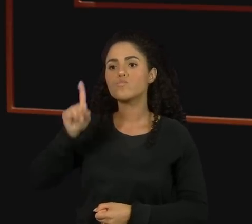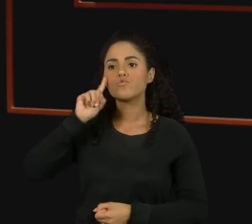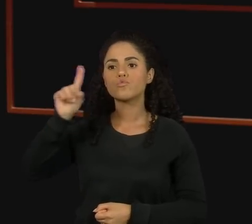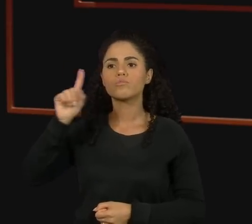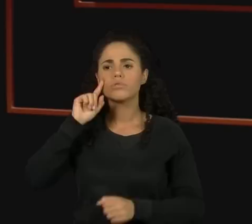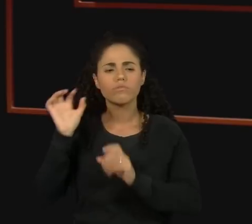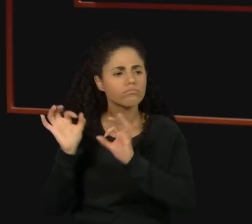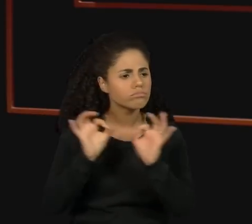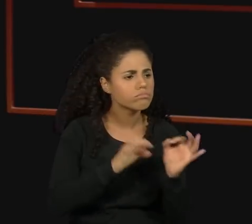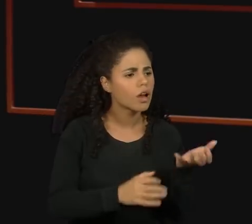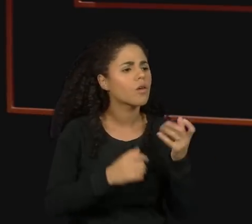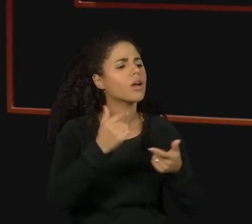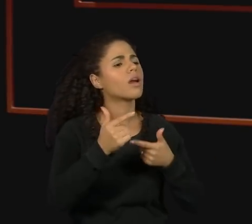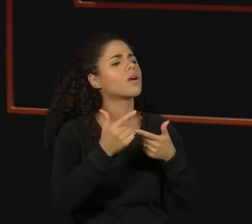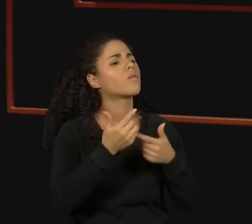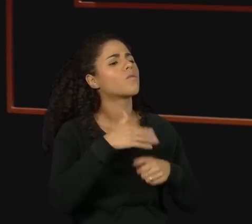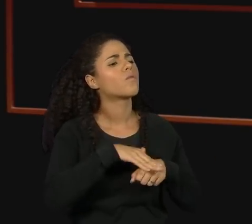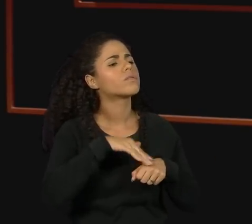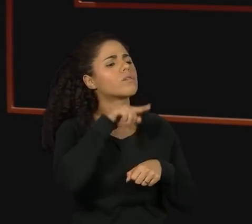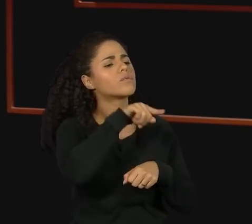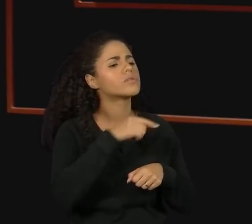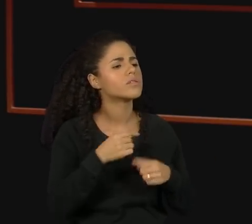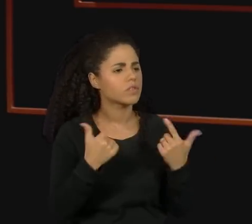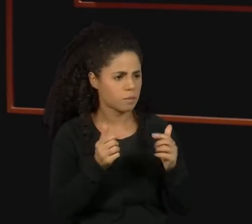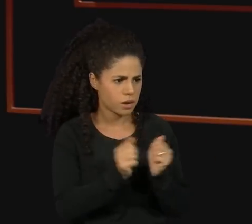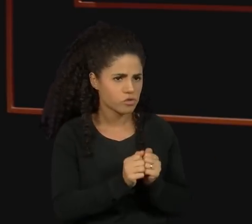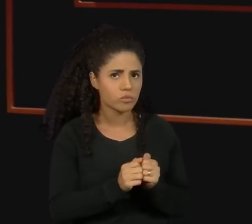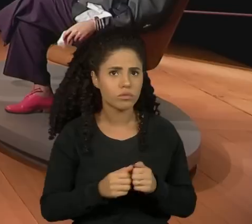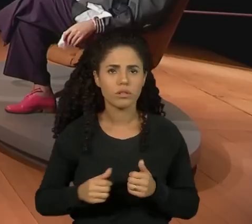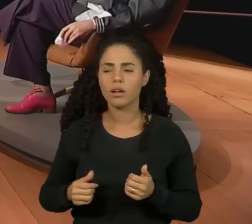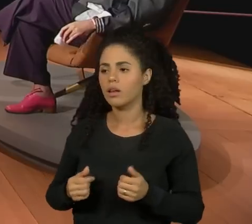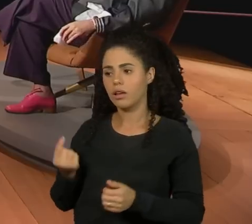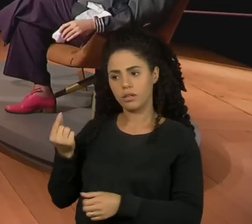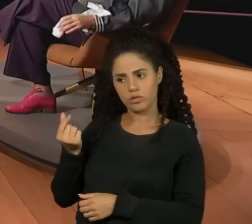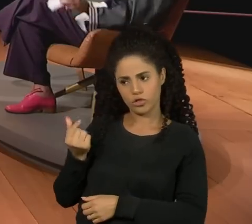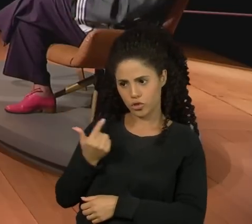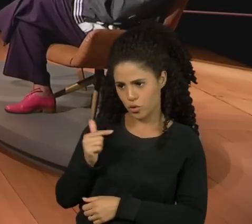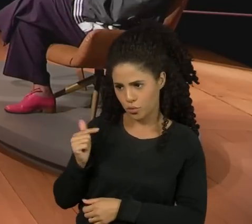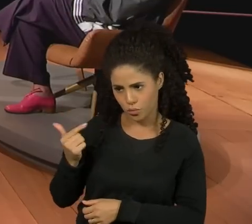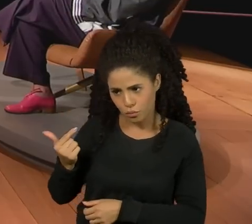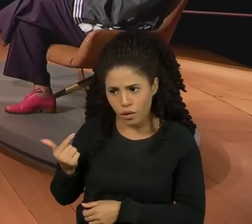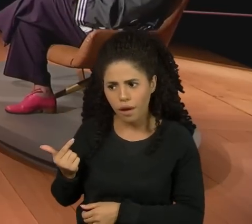chama, eu quero falar com você, mas vamos trabalhar junto. Eu falei, amor, eu não tenho dinheiro.